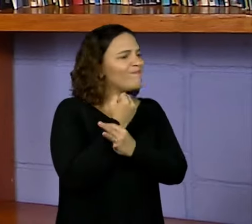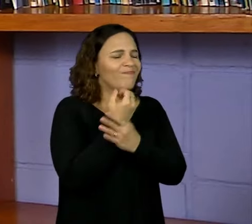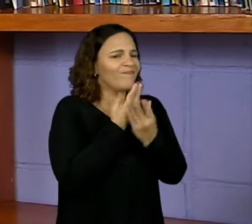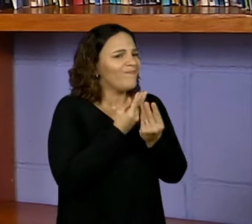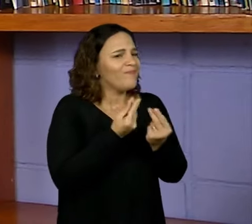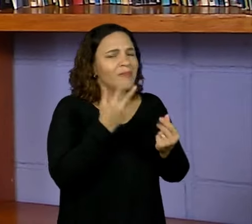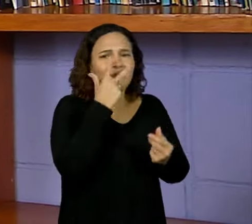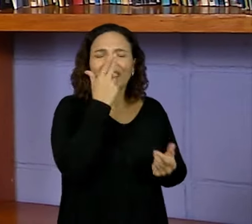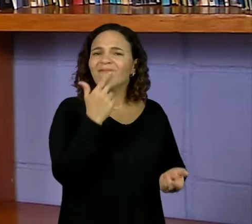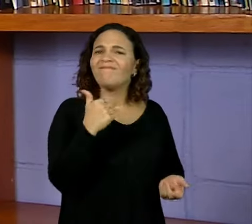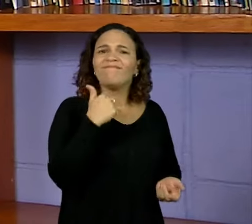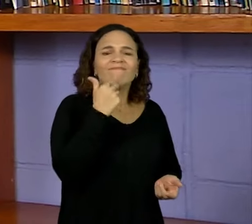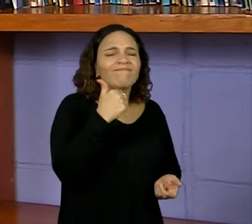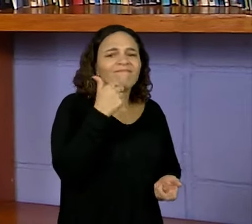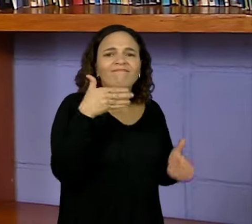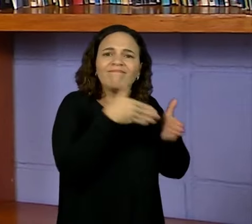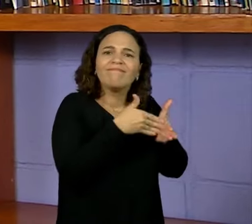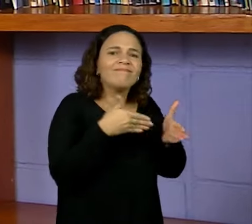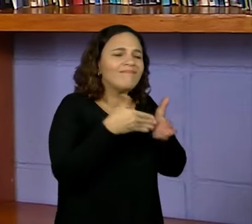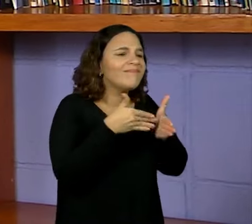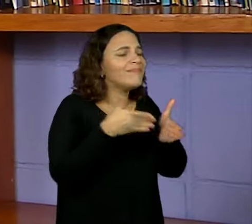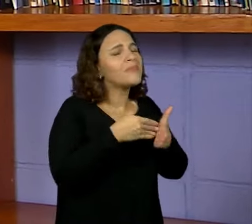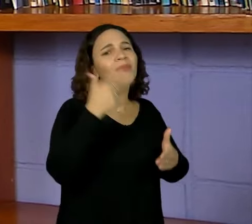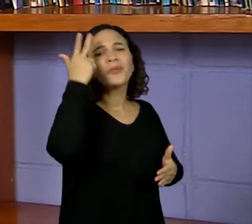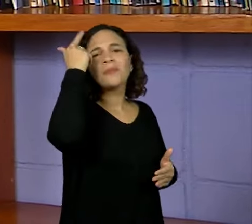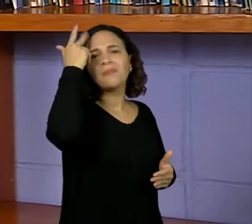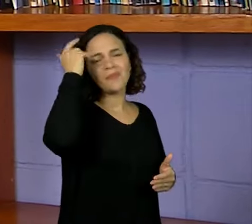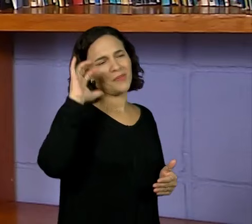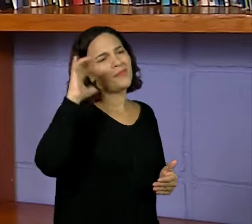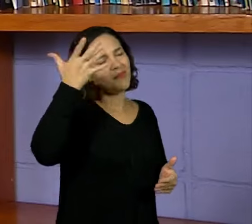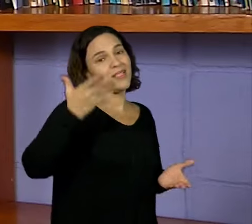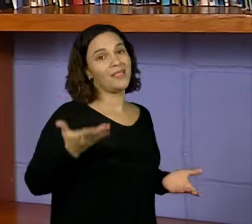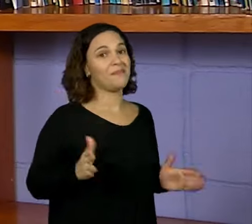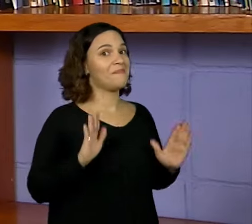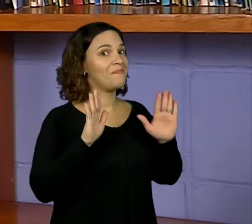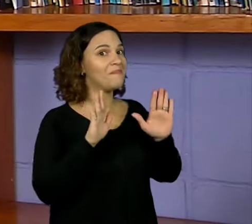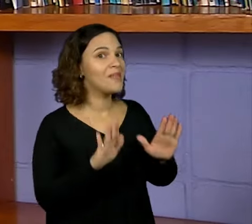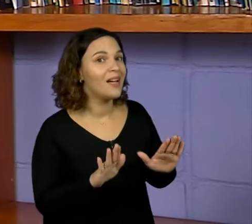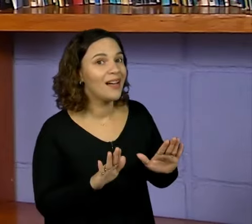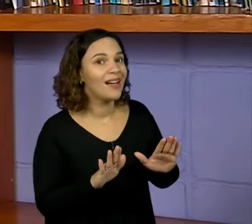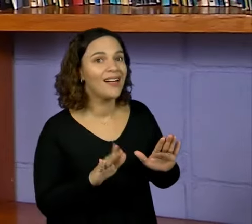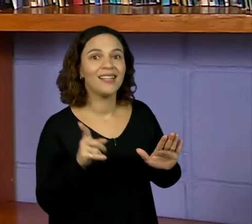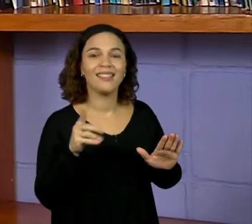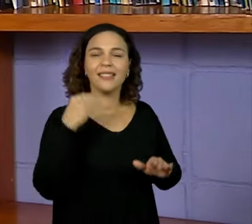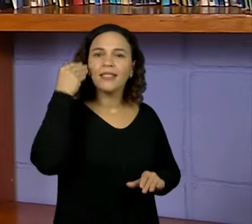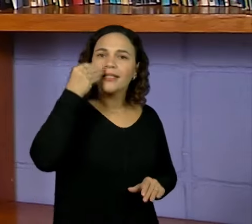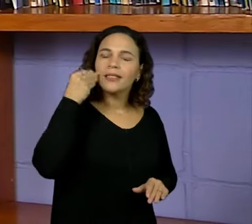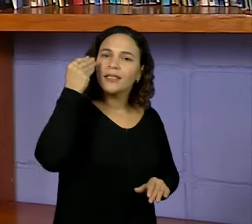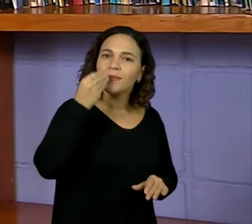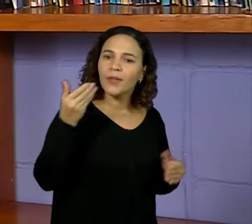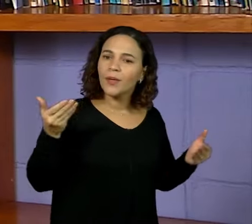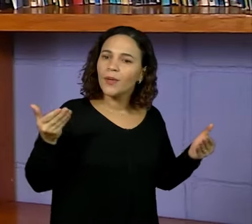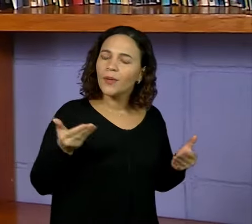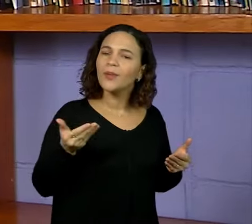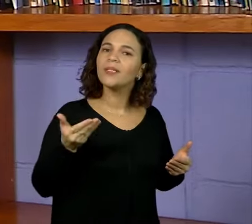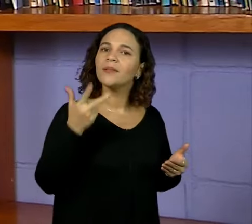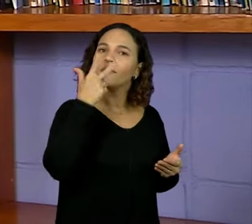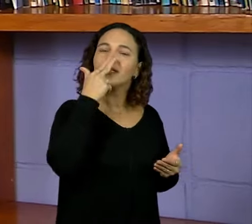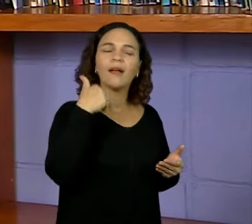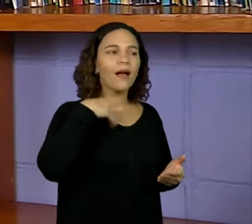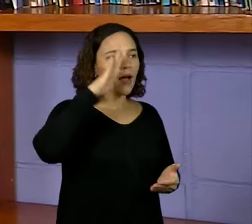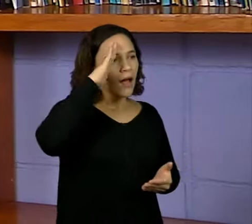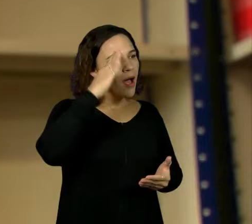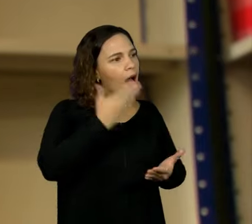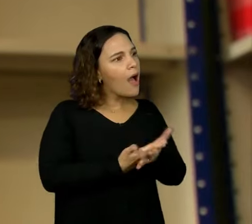ia dar certo. Isso é normal, acontece às vezes, porém, com essa experiência que eu tive hoje me deixou mais confiante,